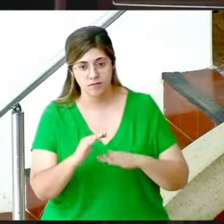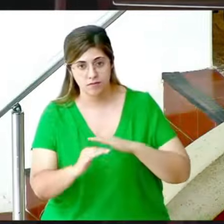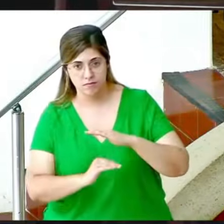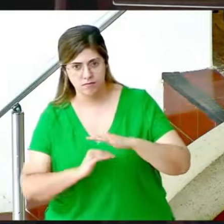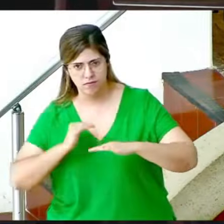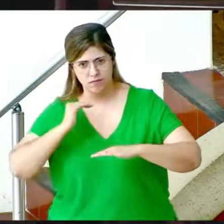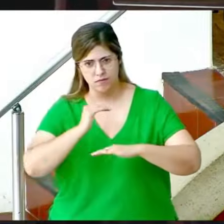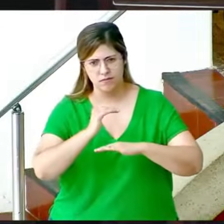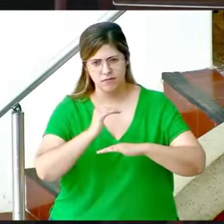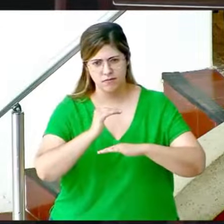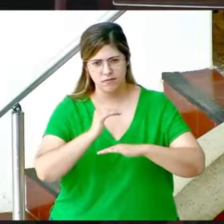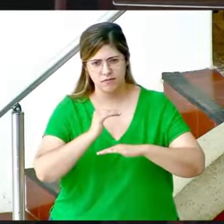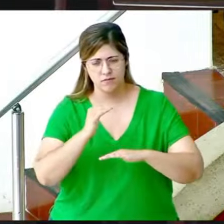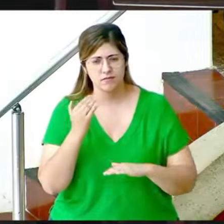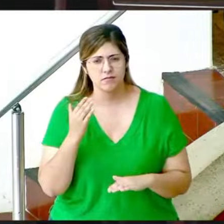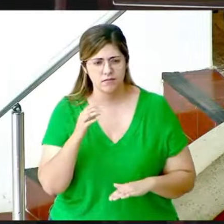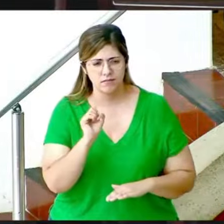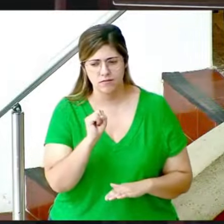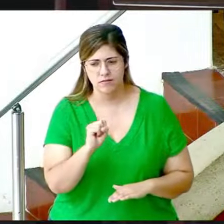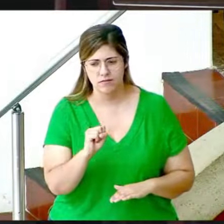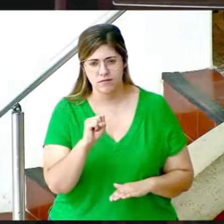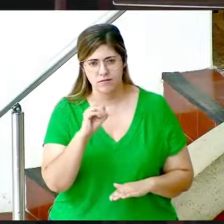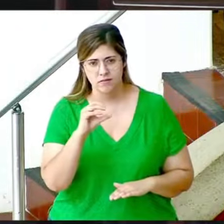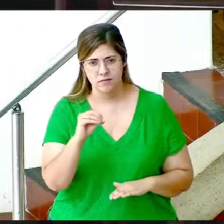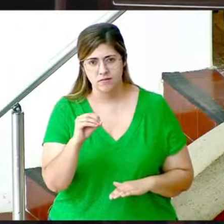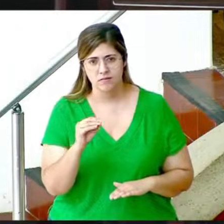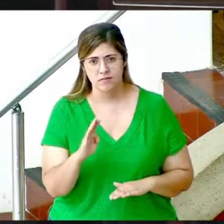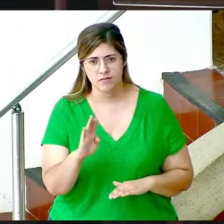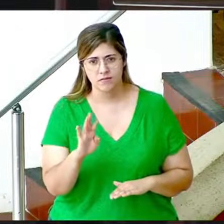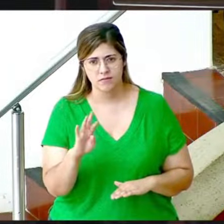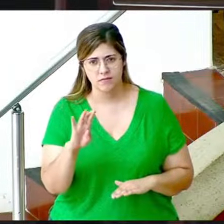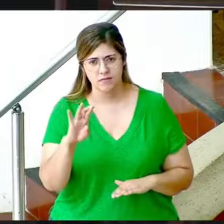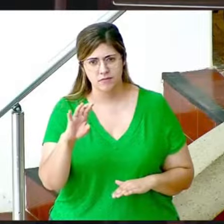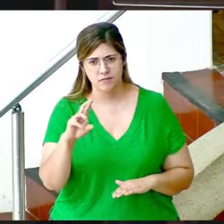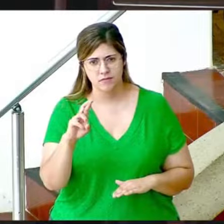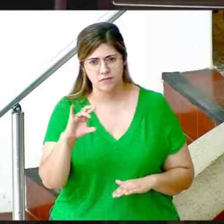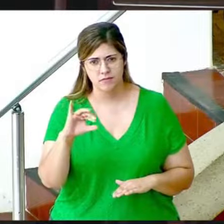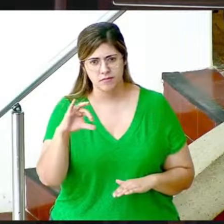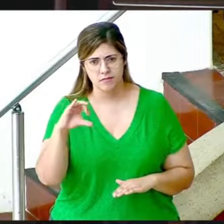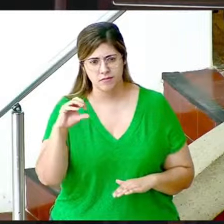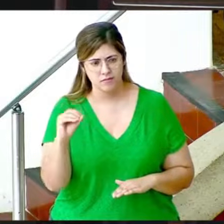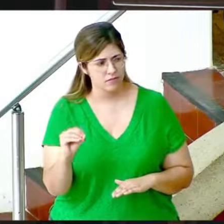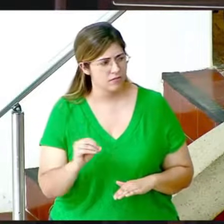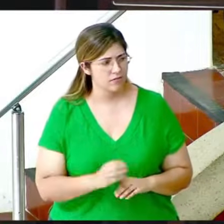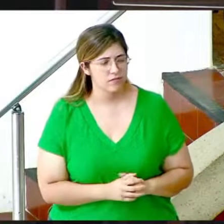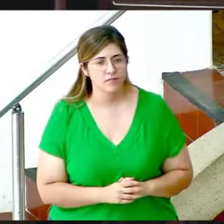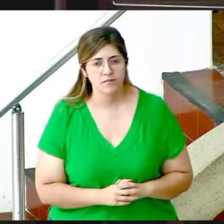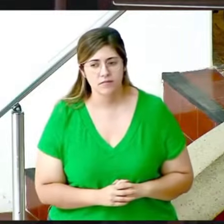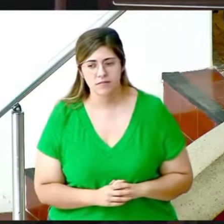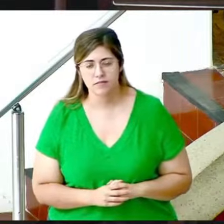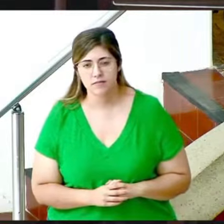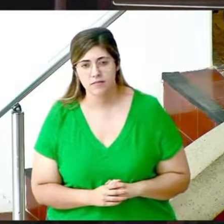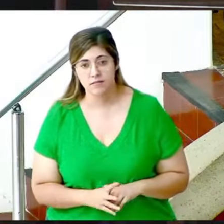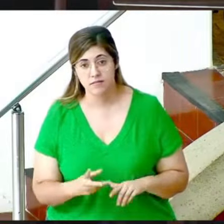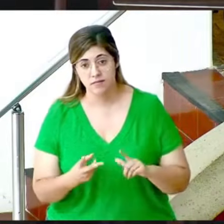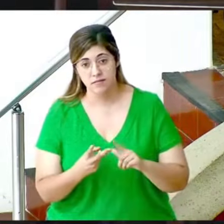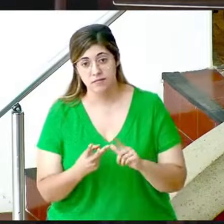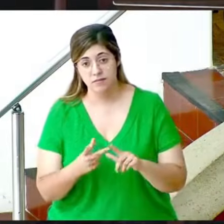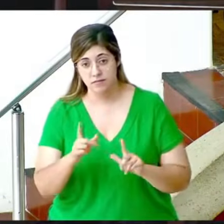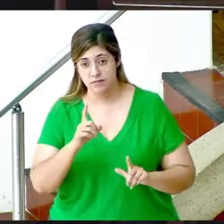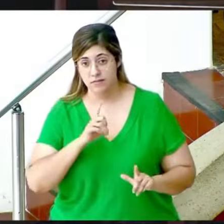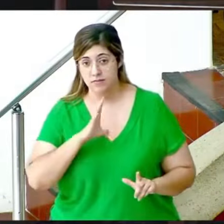Sede sóbrios. A segunda é tende amor, no versículo 8. E a terceira é